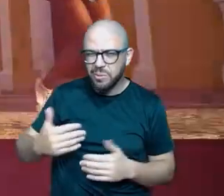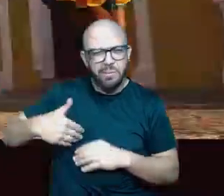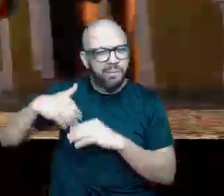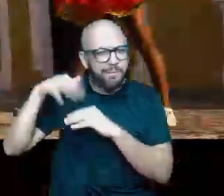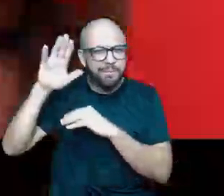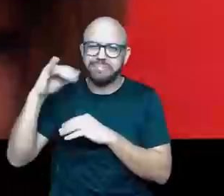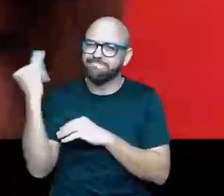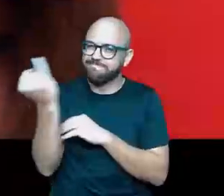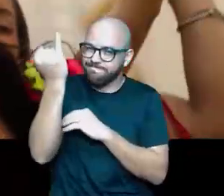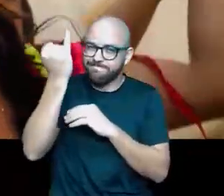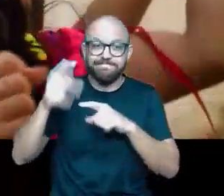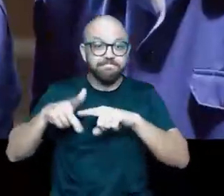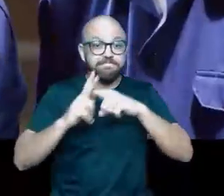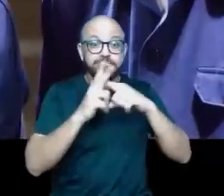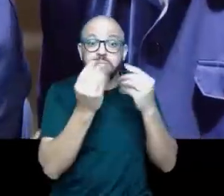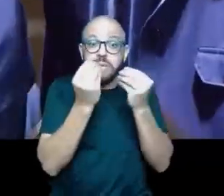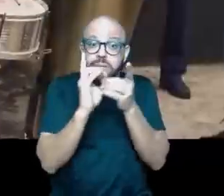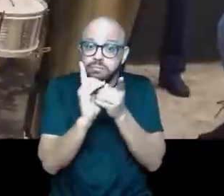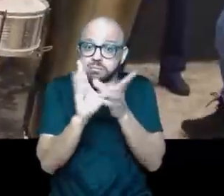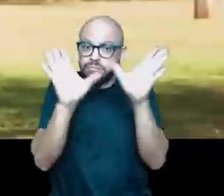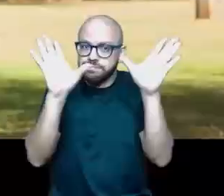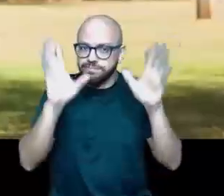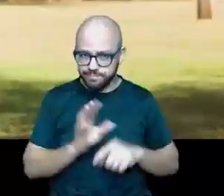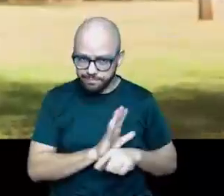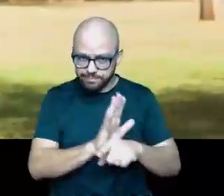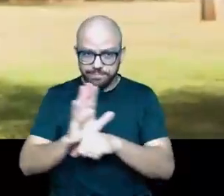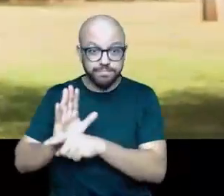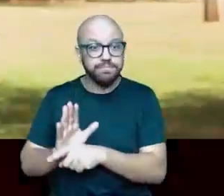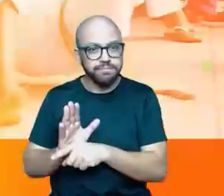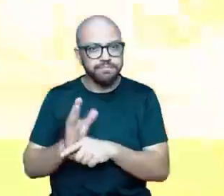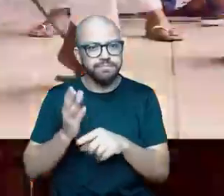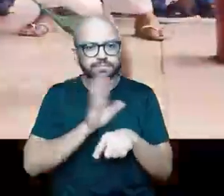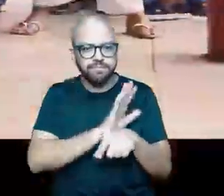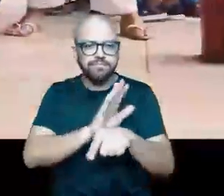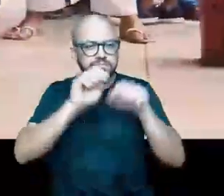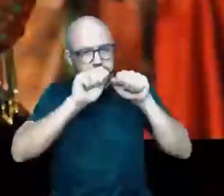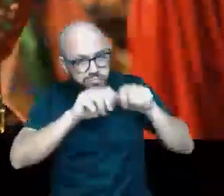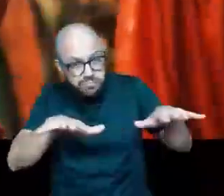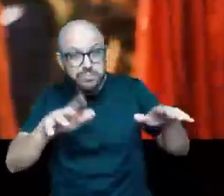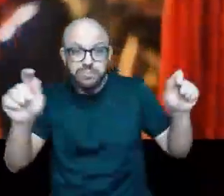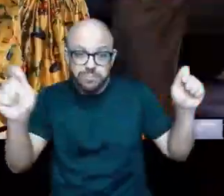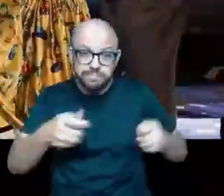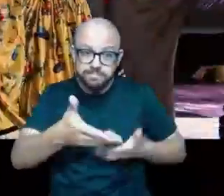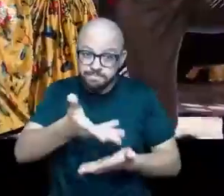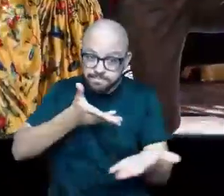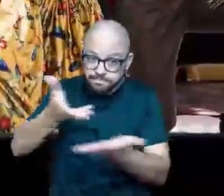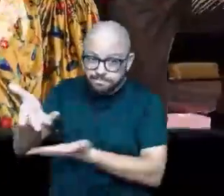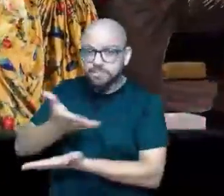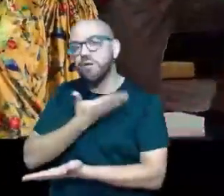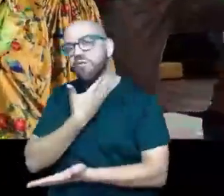cultural. A cultura é um dos mais preciosos instrumentos de democracia. É um canal de expressão plural que